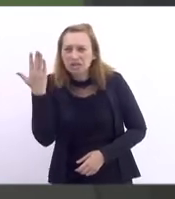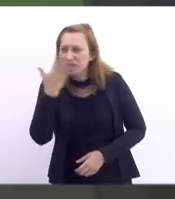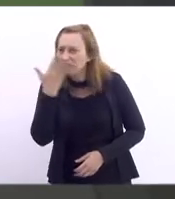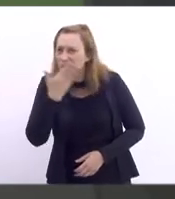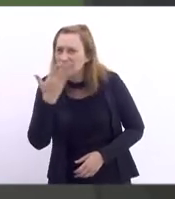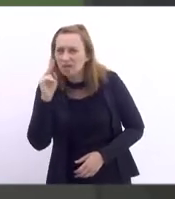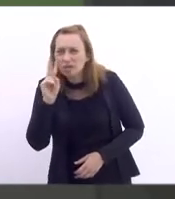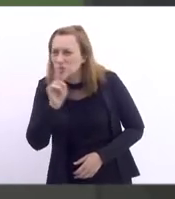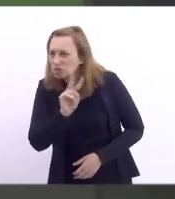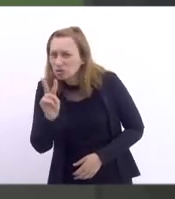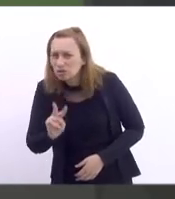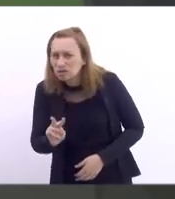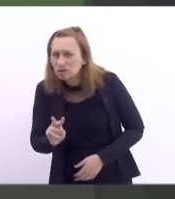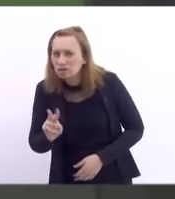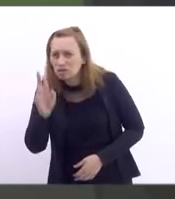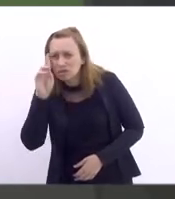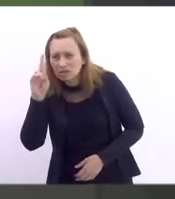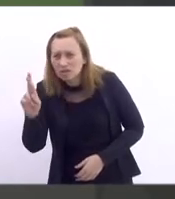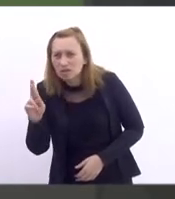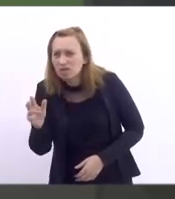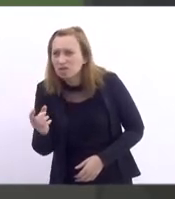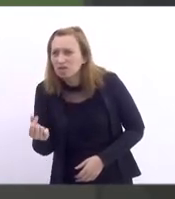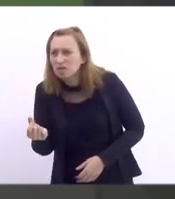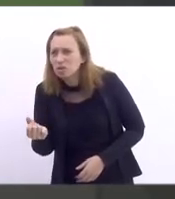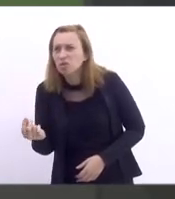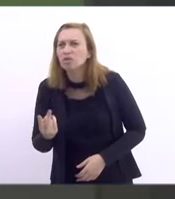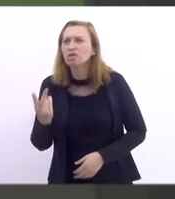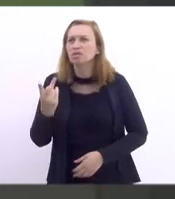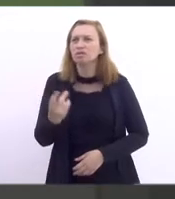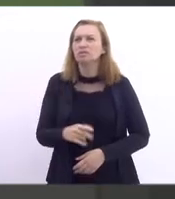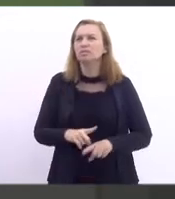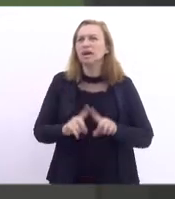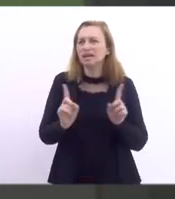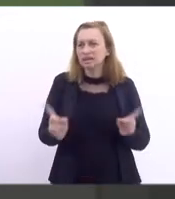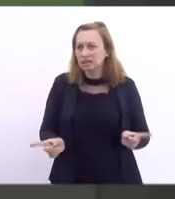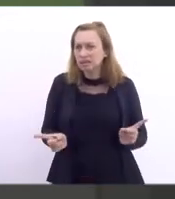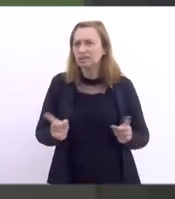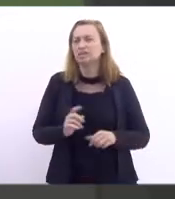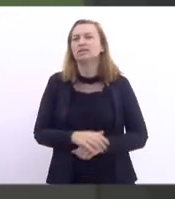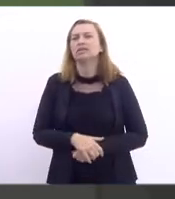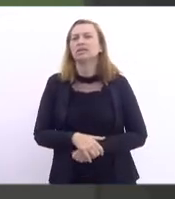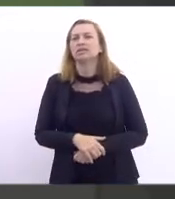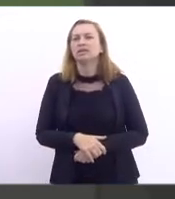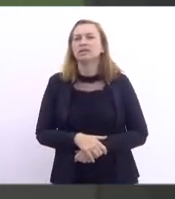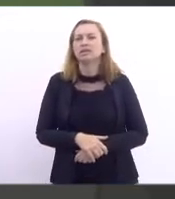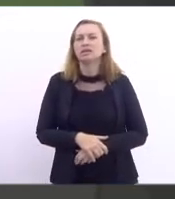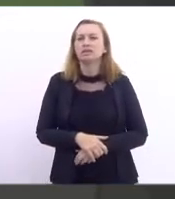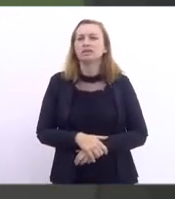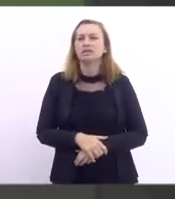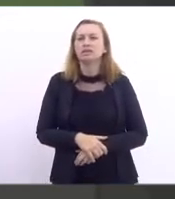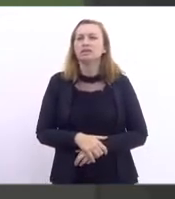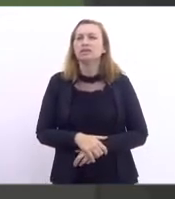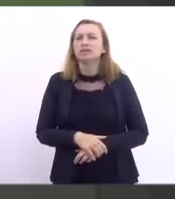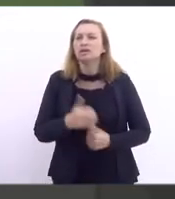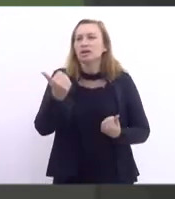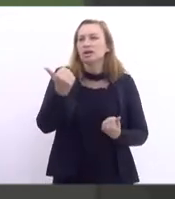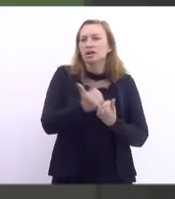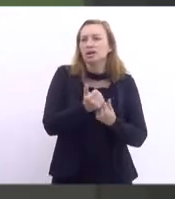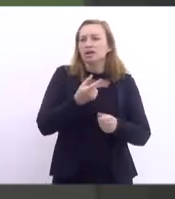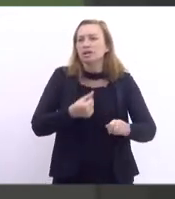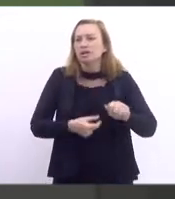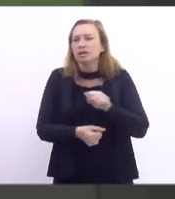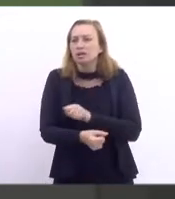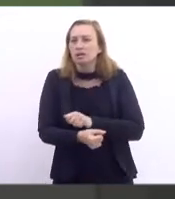senhores ver os valores né mas é o programa de apoio ao financiamento